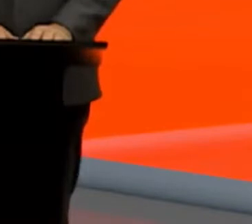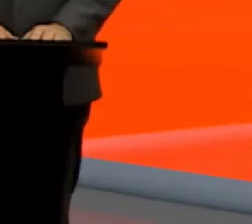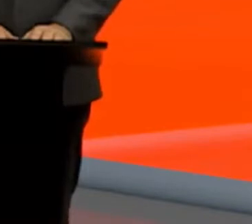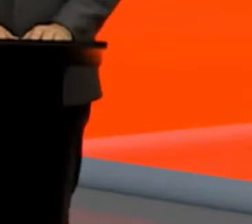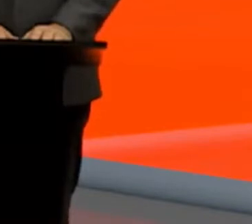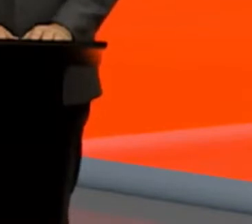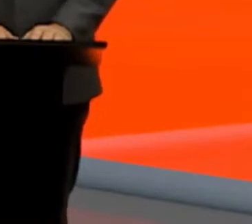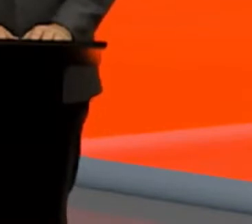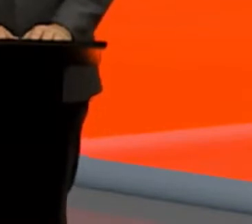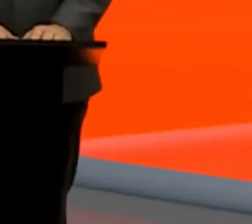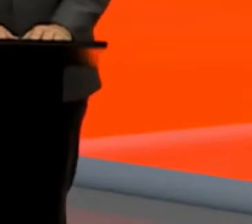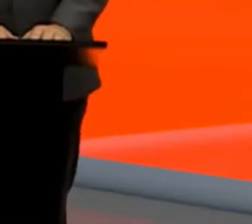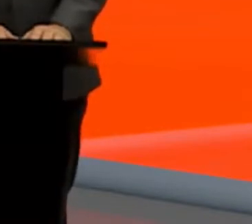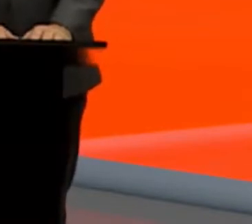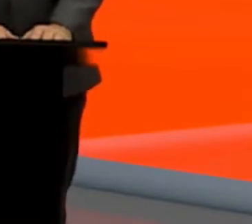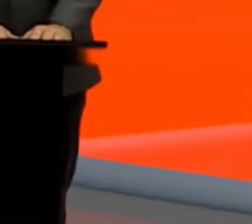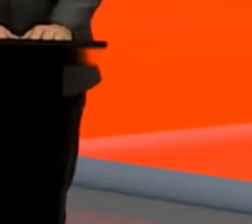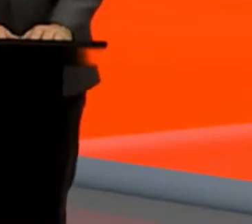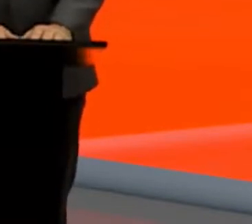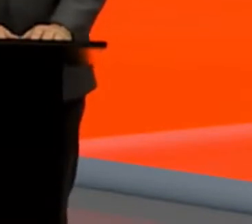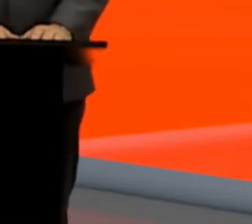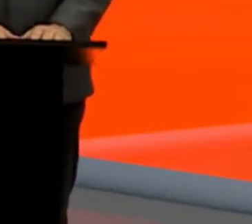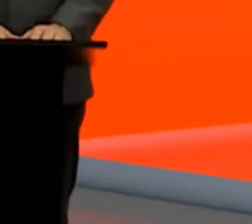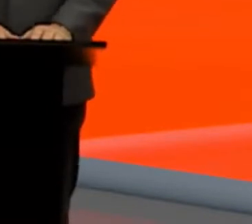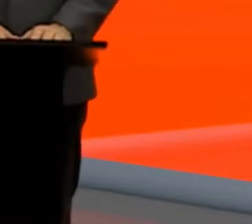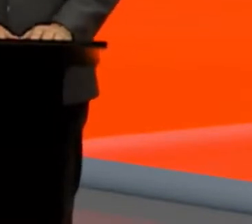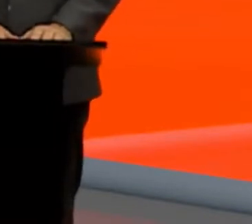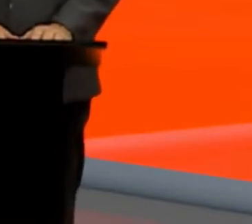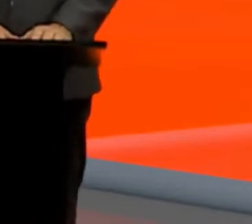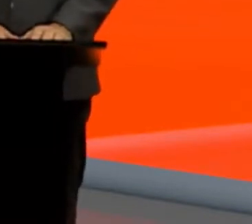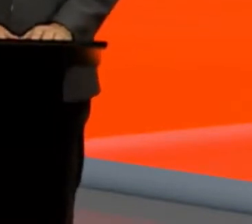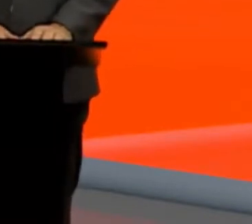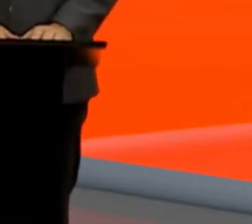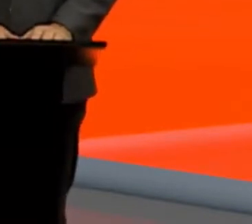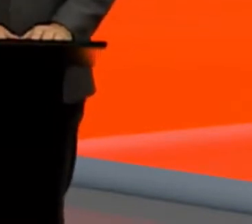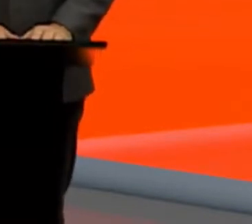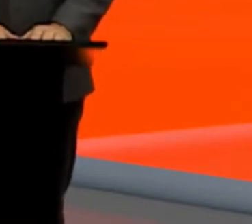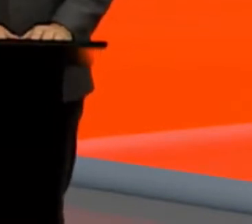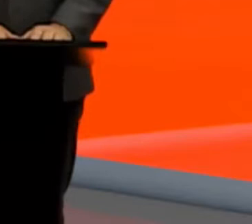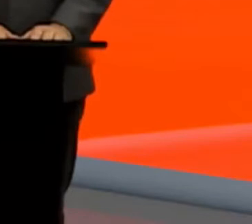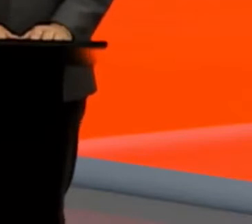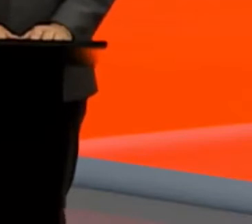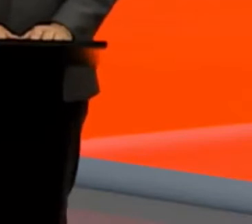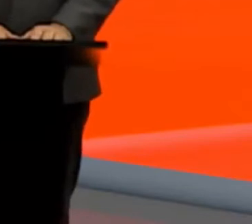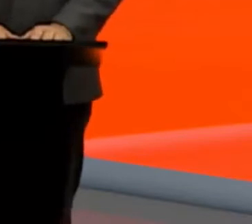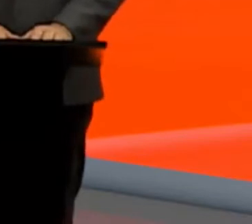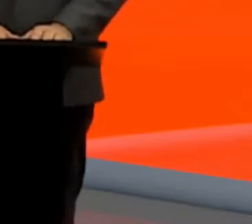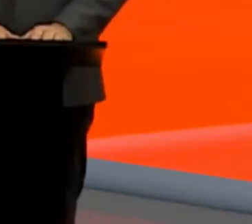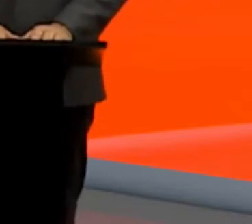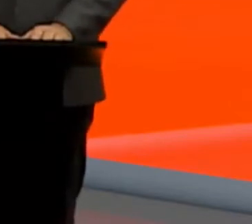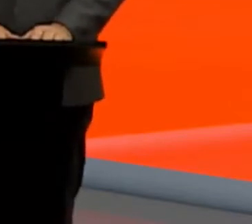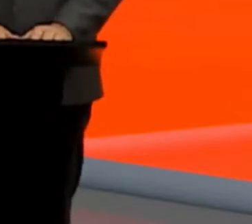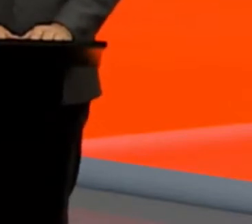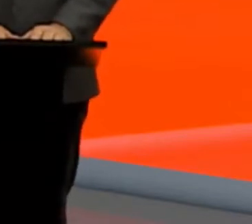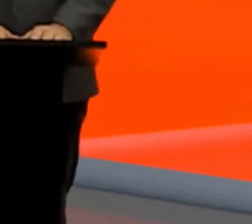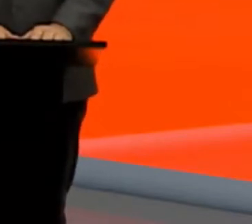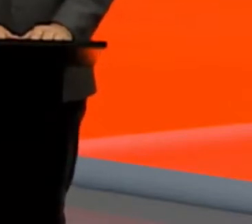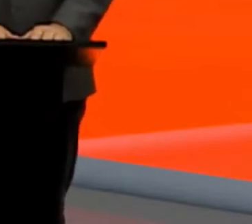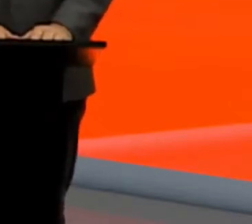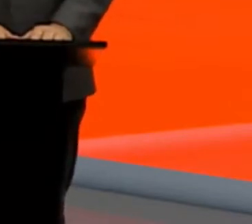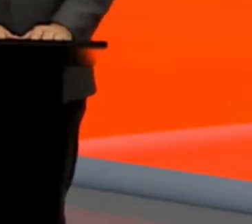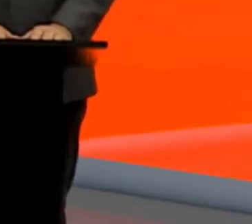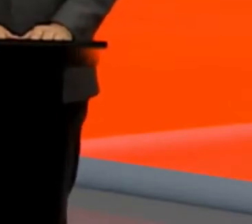ministro do Superior Tribunal de Justiça, STJ. Debatedores: Miriam Wimmer, diretora